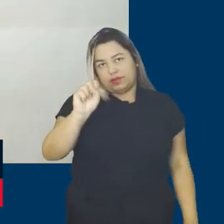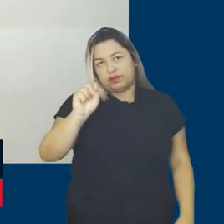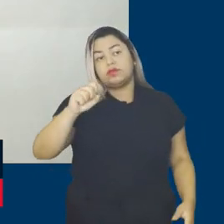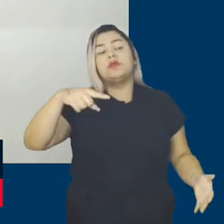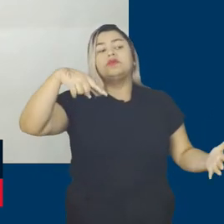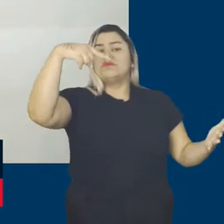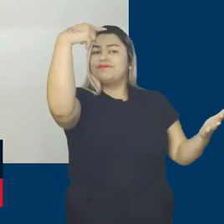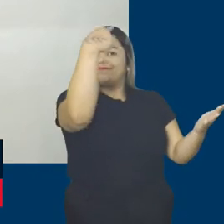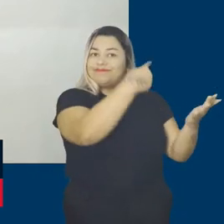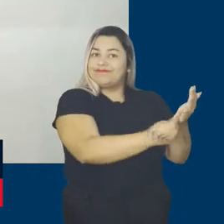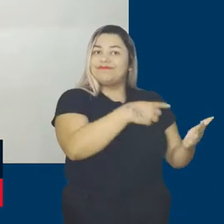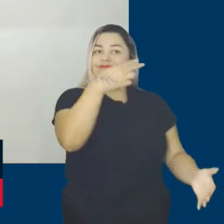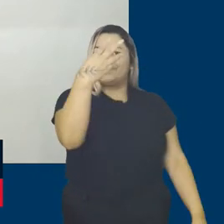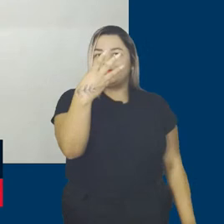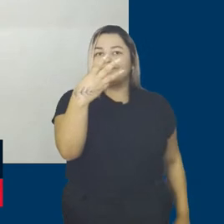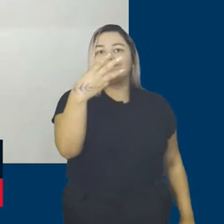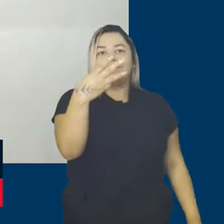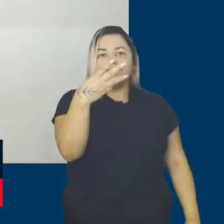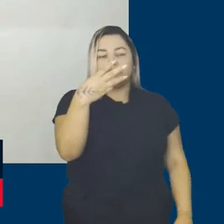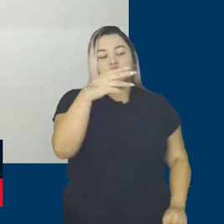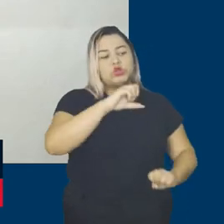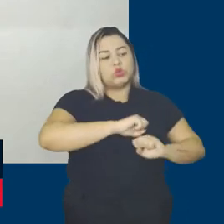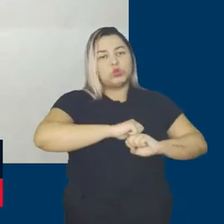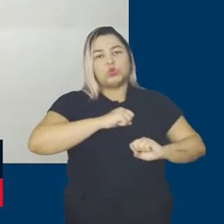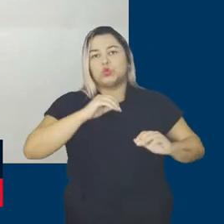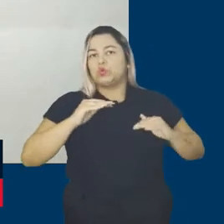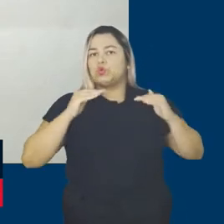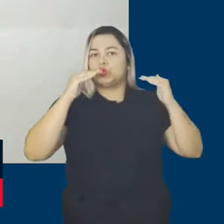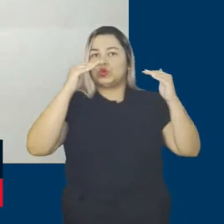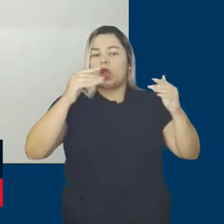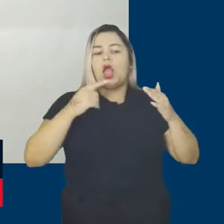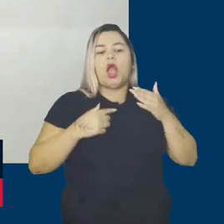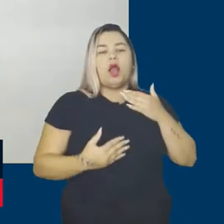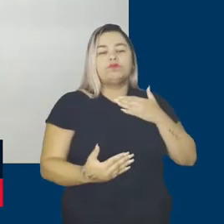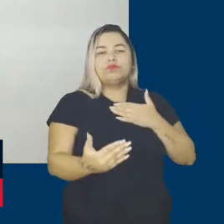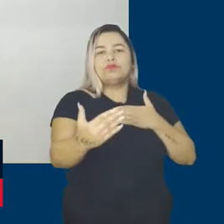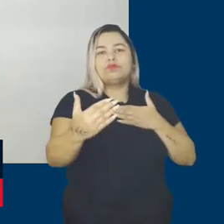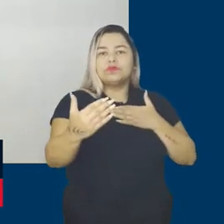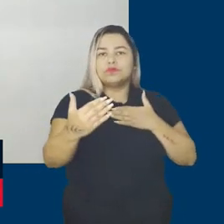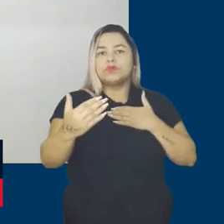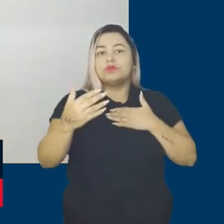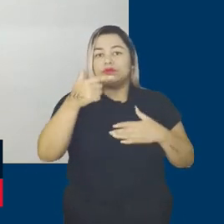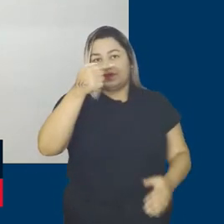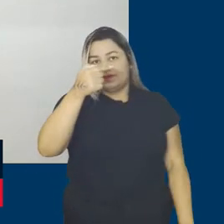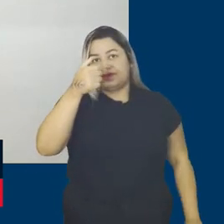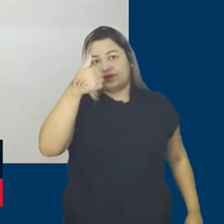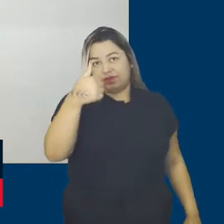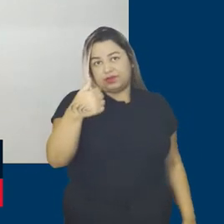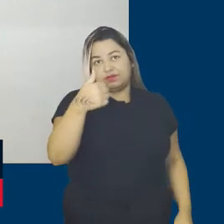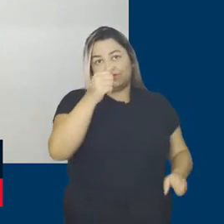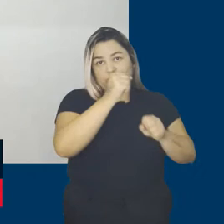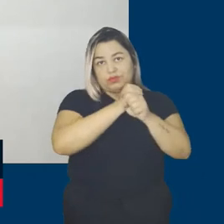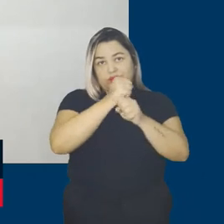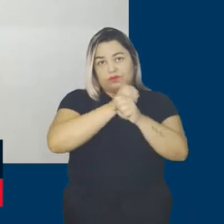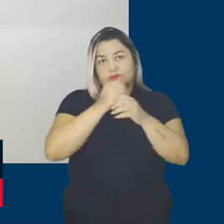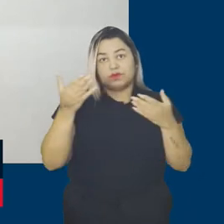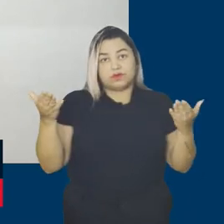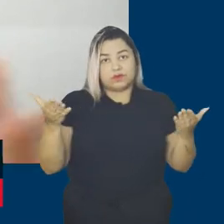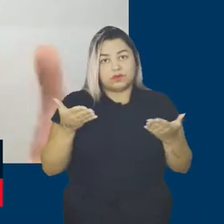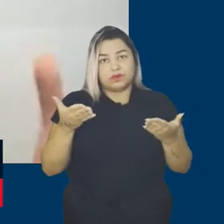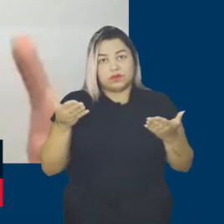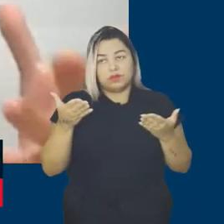cumpriu três grandes papéis ao longo da sua história, que completa 71 anos esse ano.